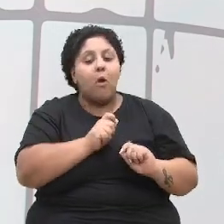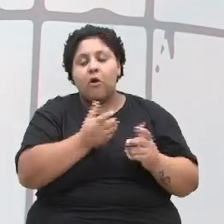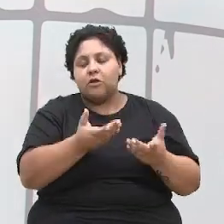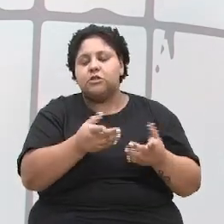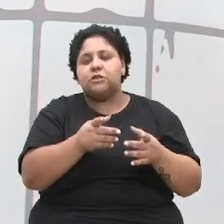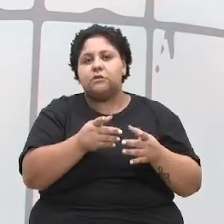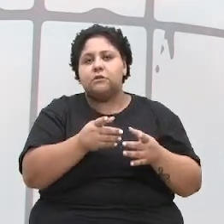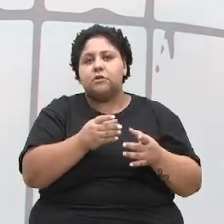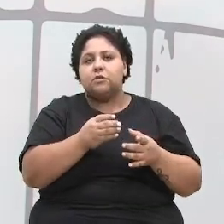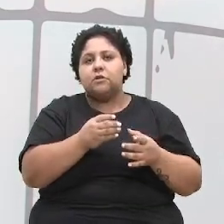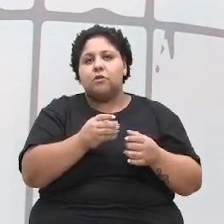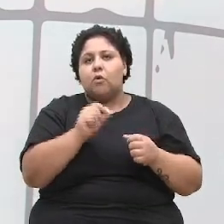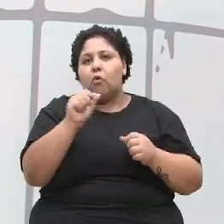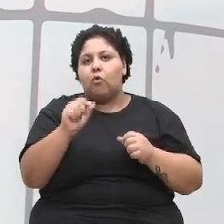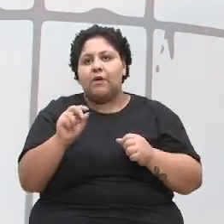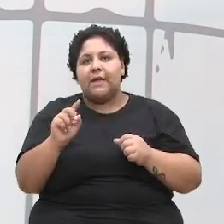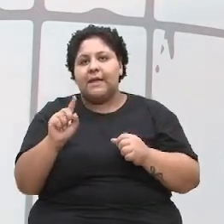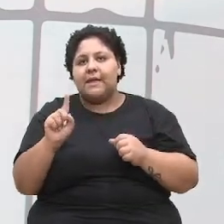possível.